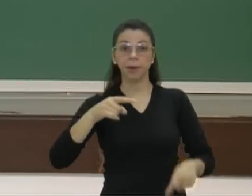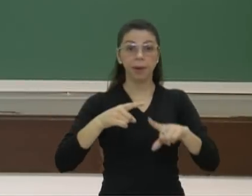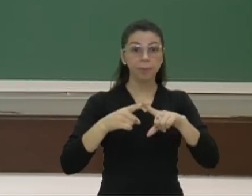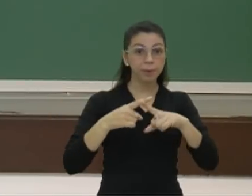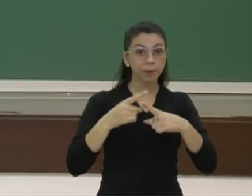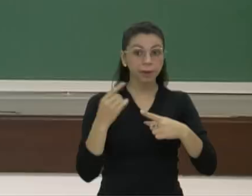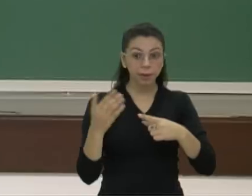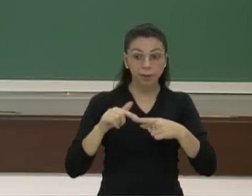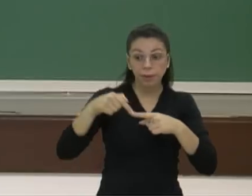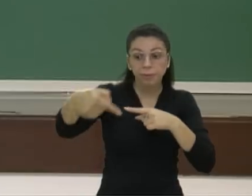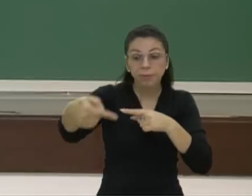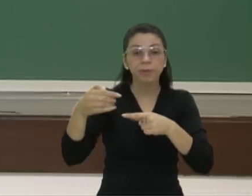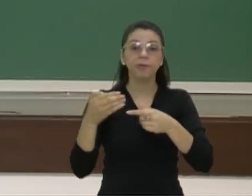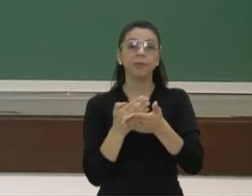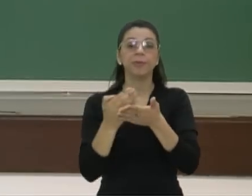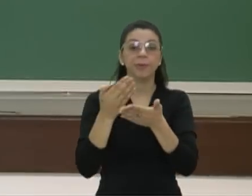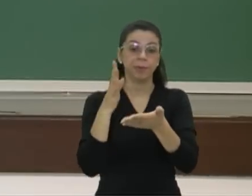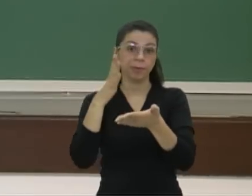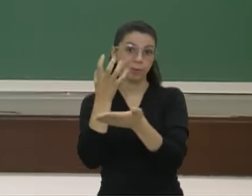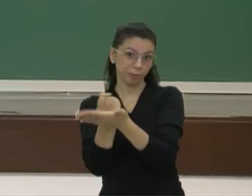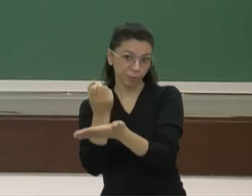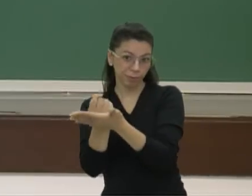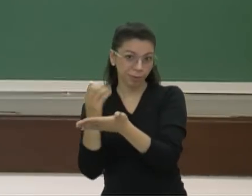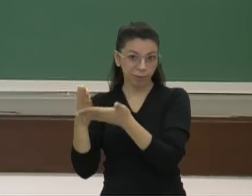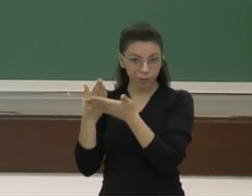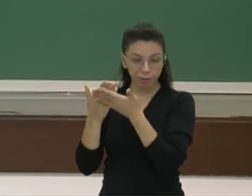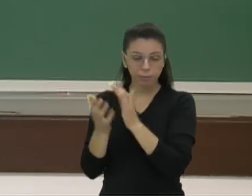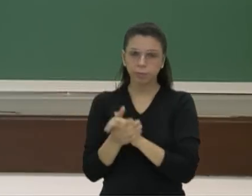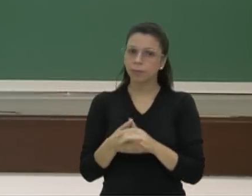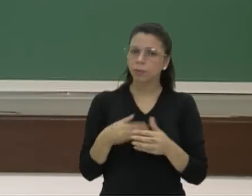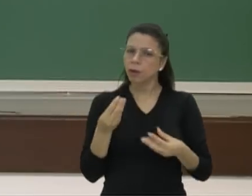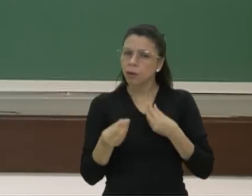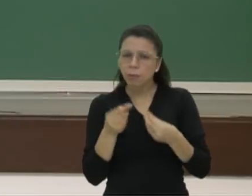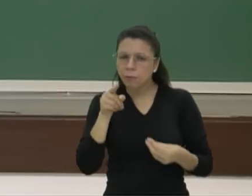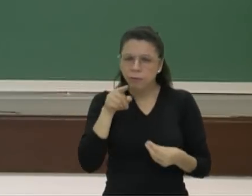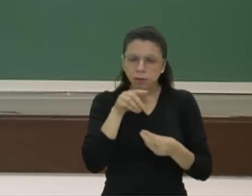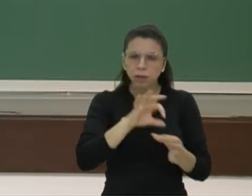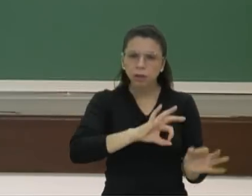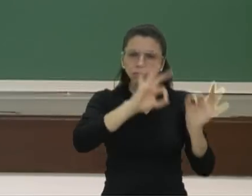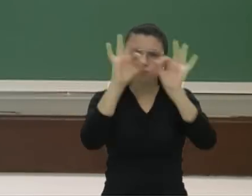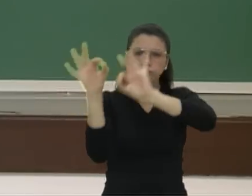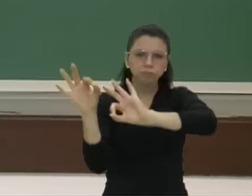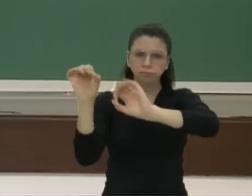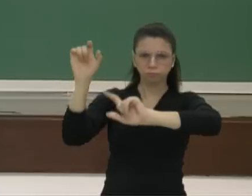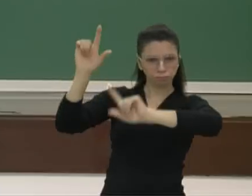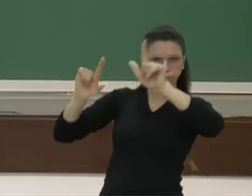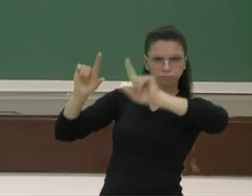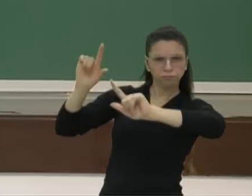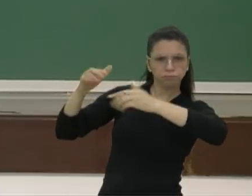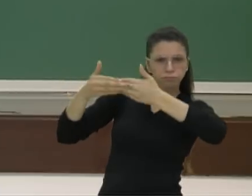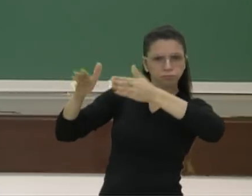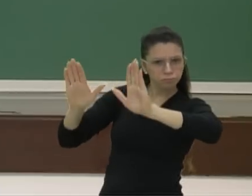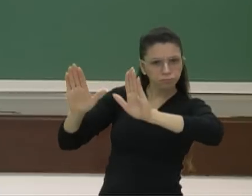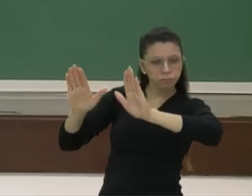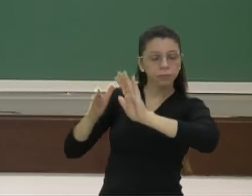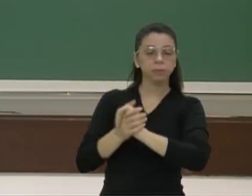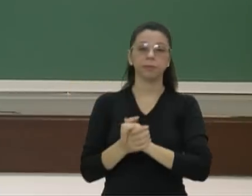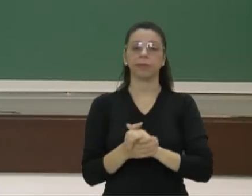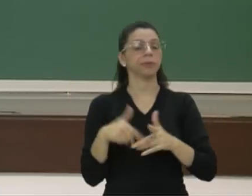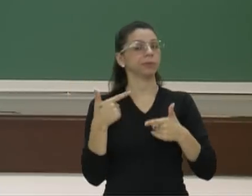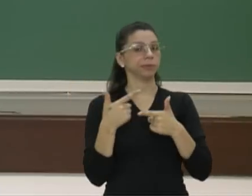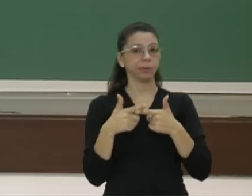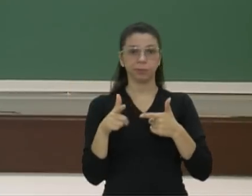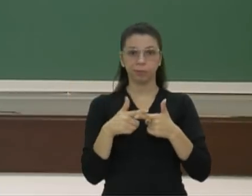gente vai anotar no nosso caderno. Como que você está assistindo essa aula? Está assistindo pela televisão? No canal aberto? Ótimo, não tem